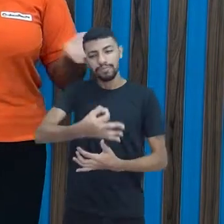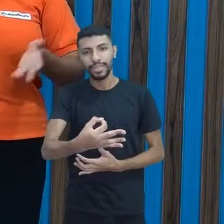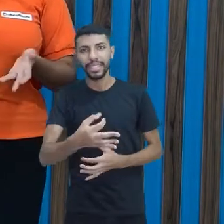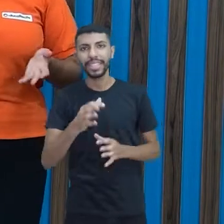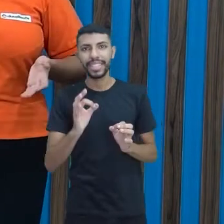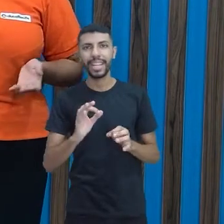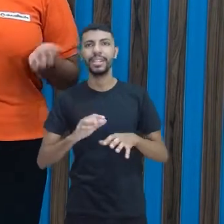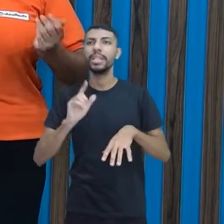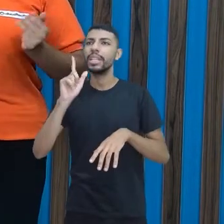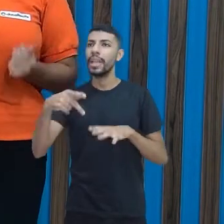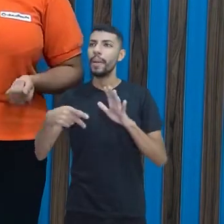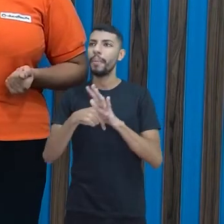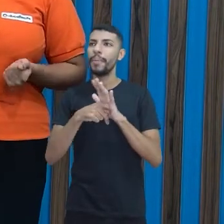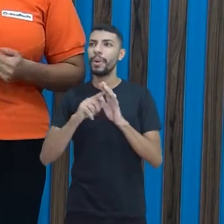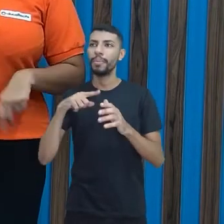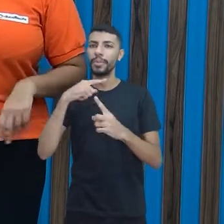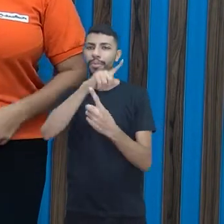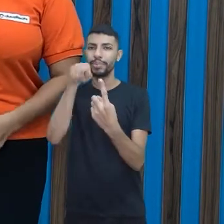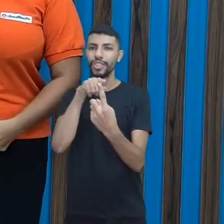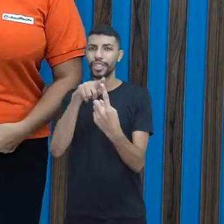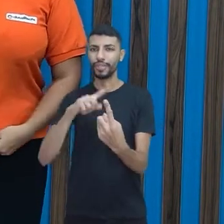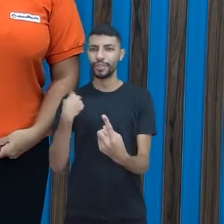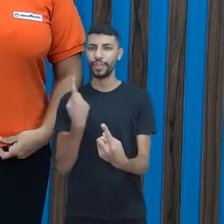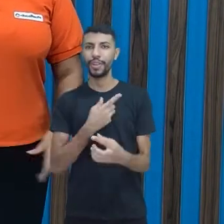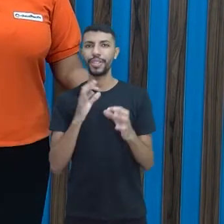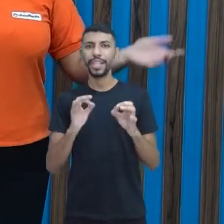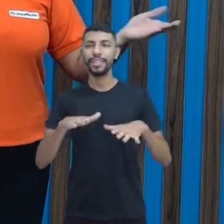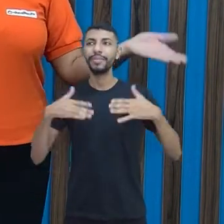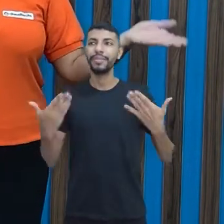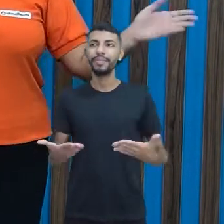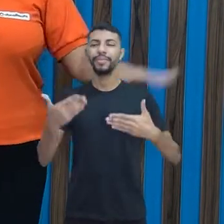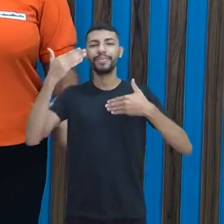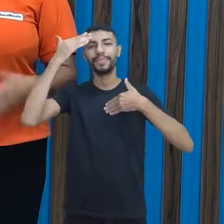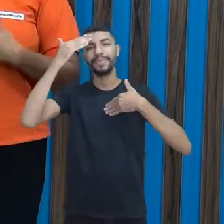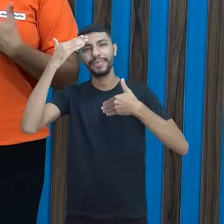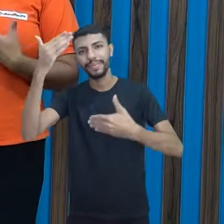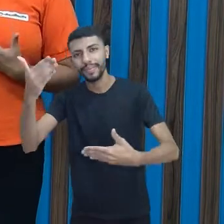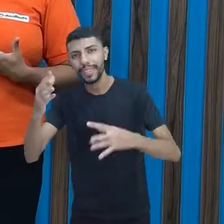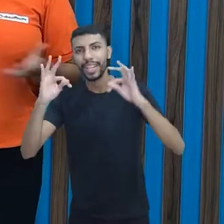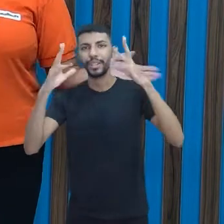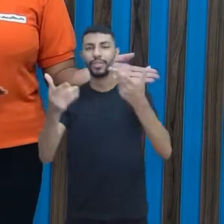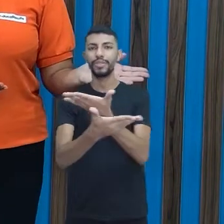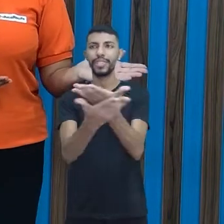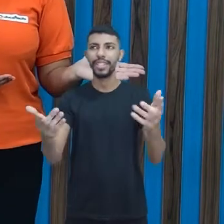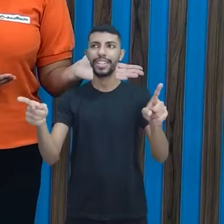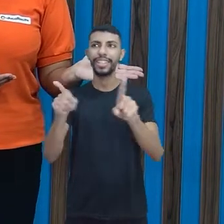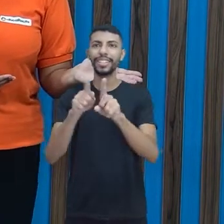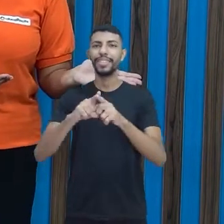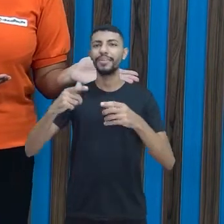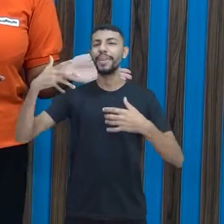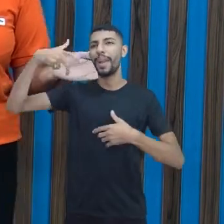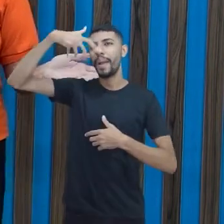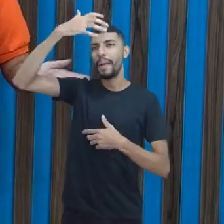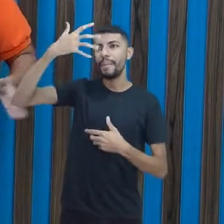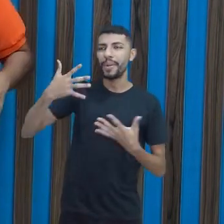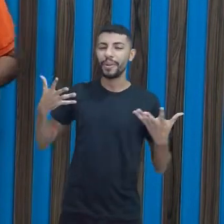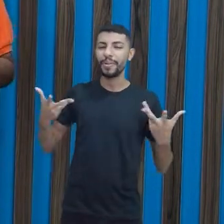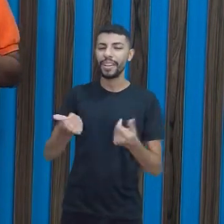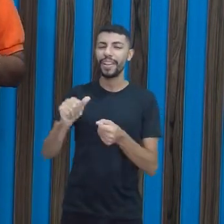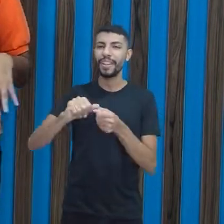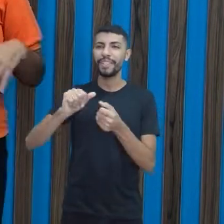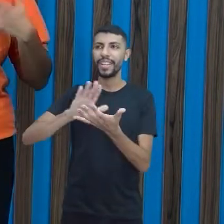nossos principais objetivos. Então, eu gostaria de agradecê-los, agradecer a Bruno, maravilhoso, que estava aqui fazendo